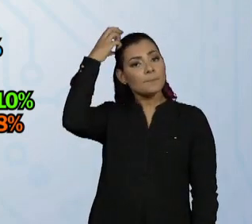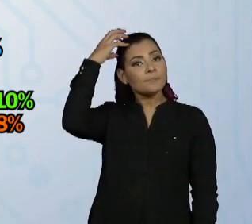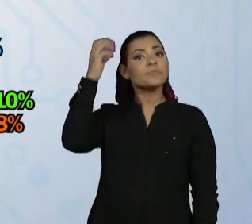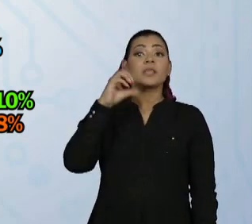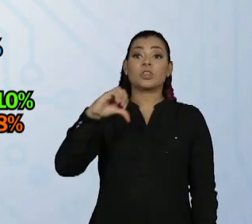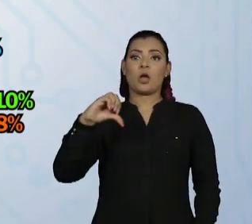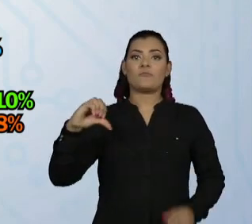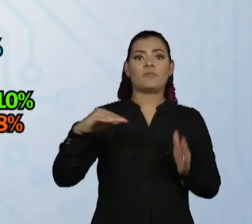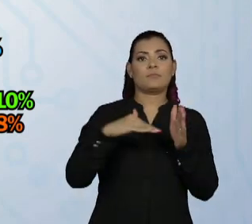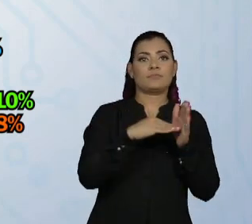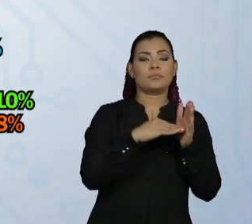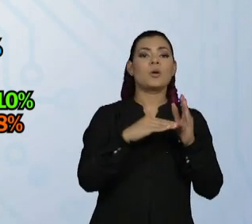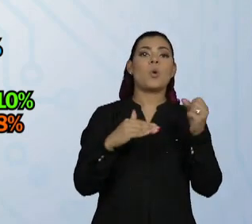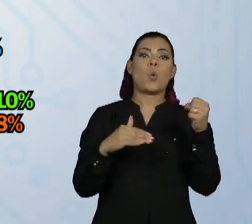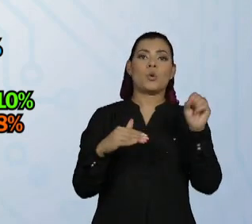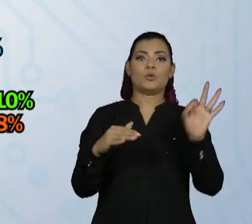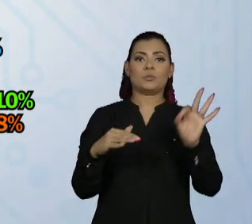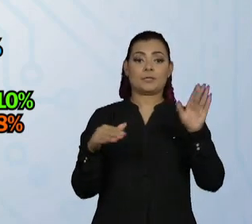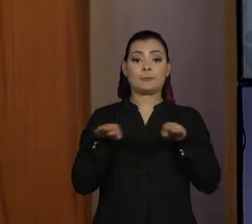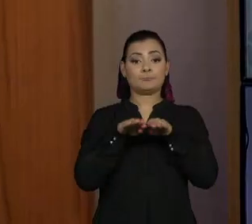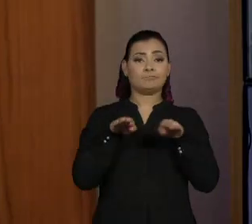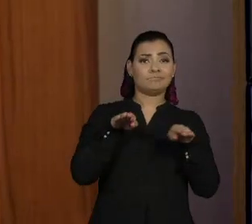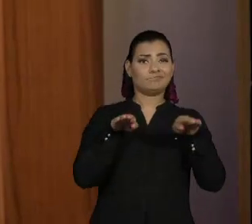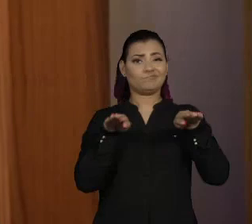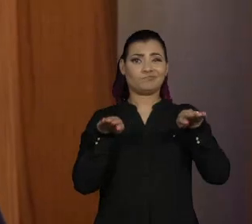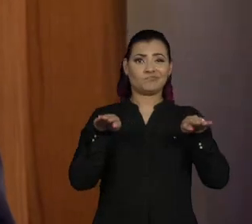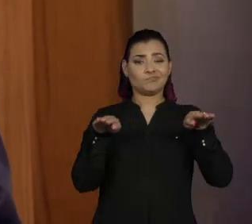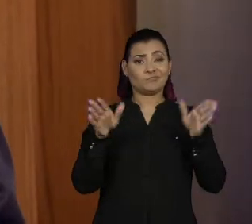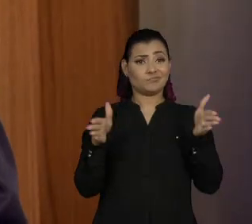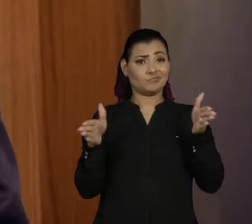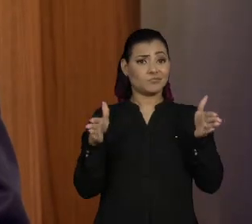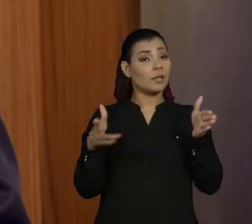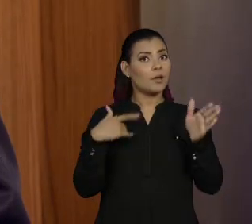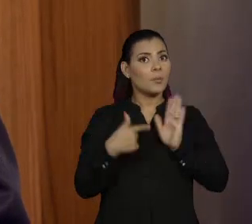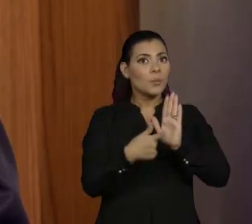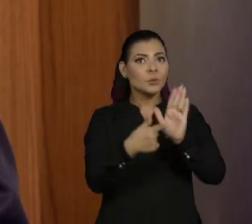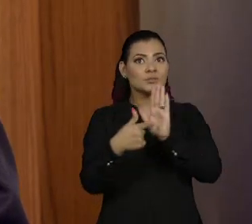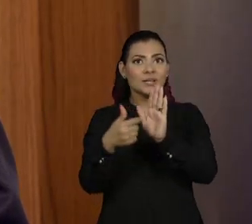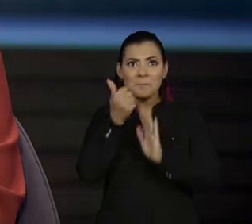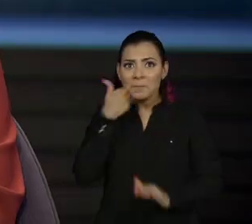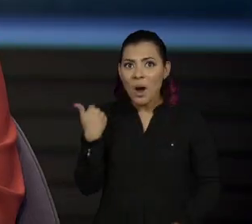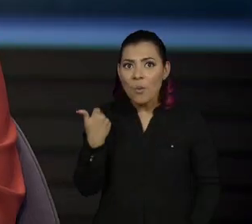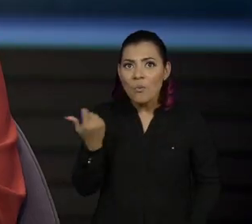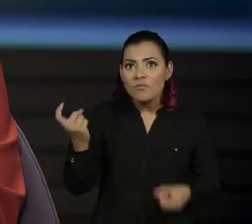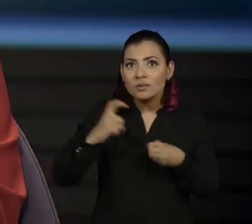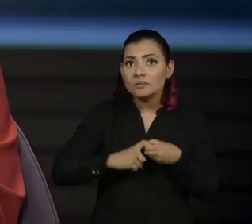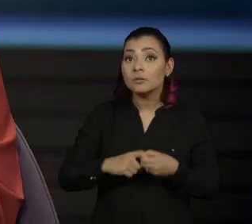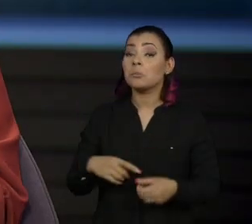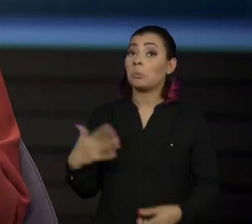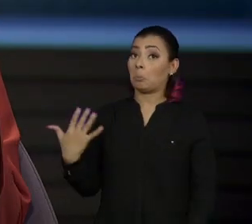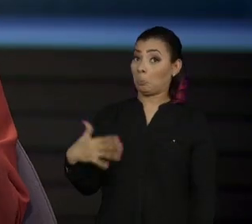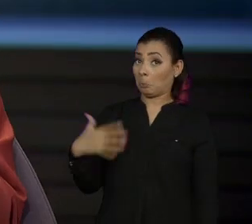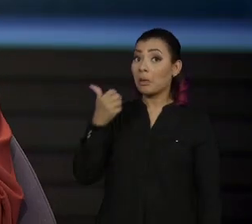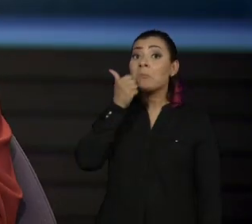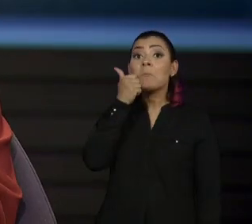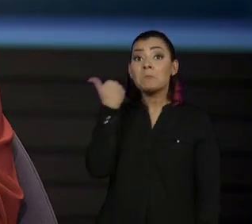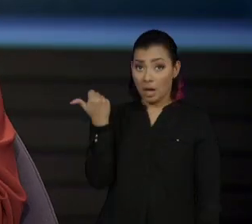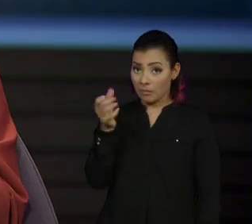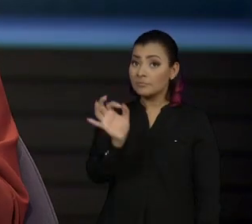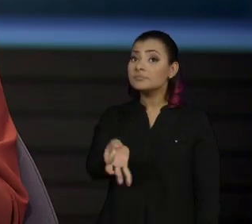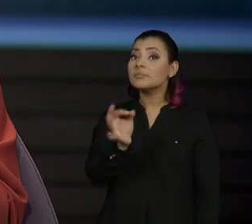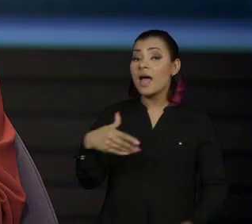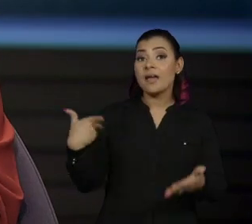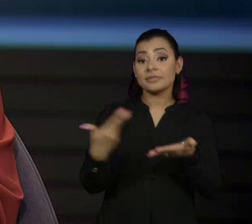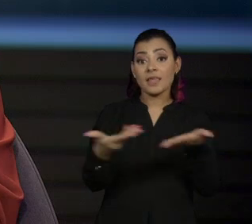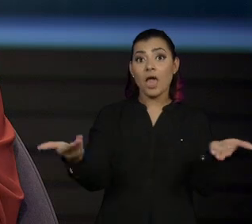para 8%. Vai se consolidando no Rio de Janeiro, Eduardo Paes? Vai se consolidando, está com uma situação até